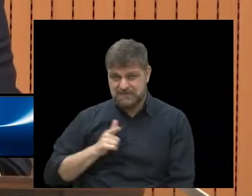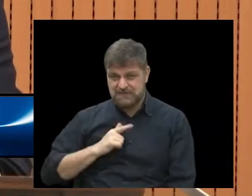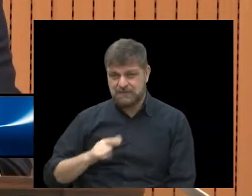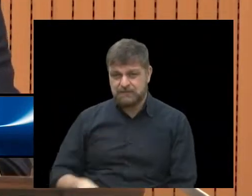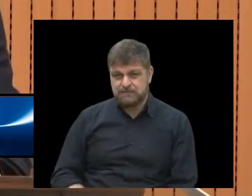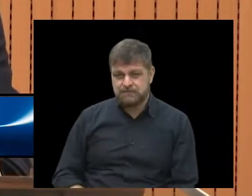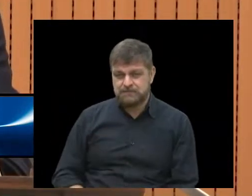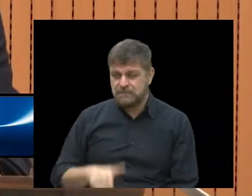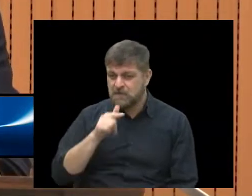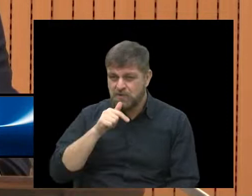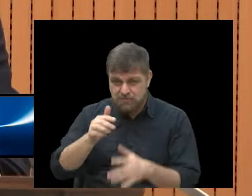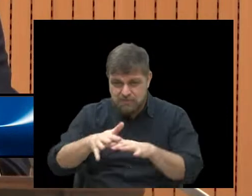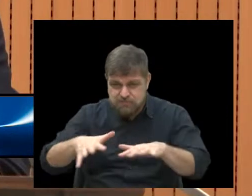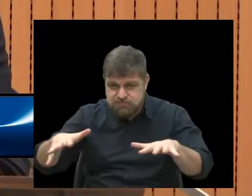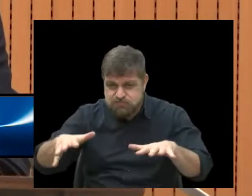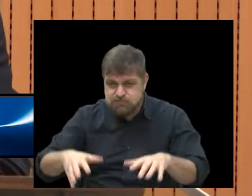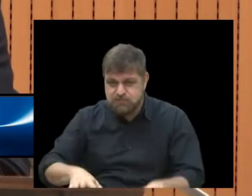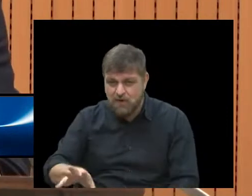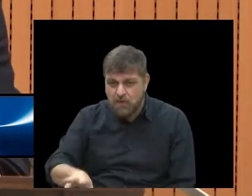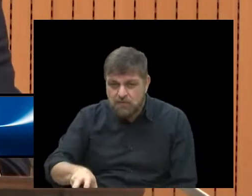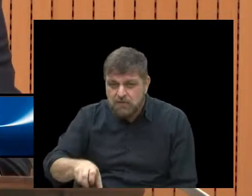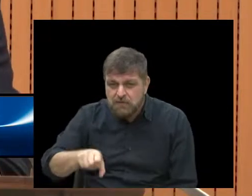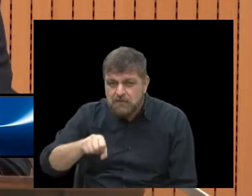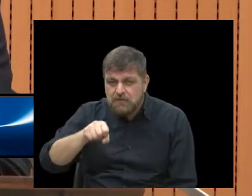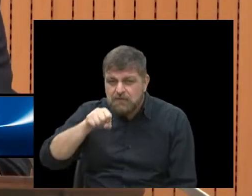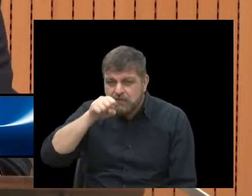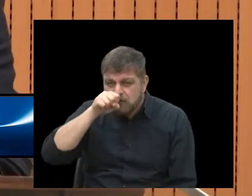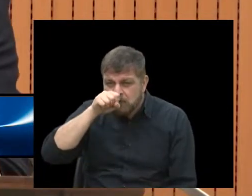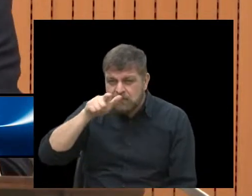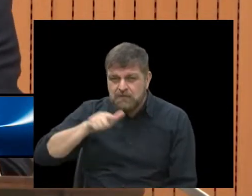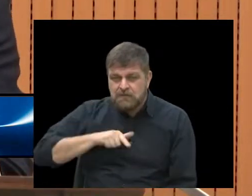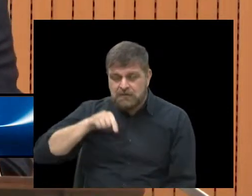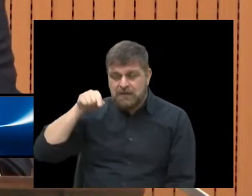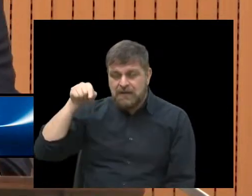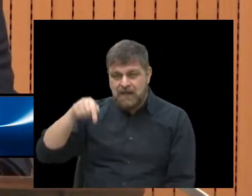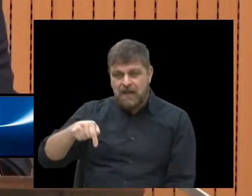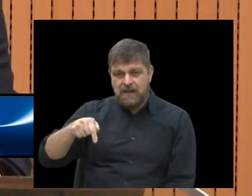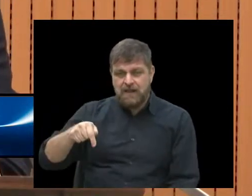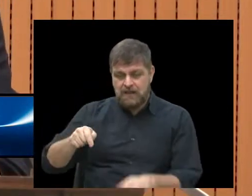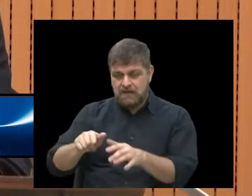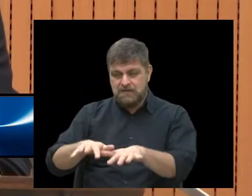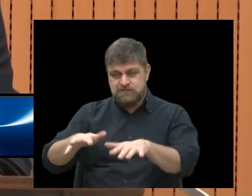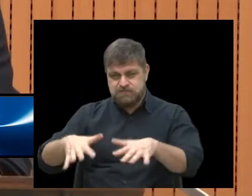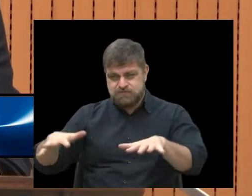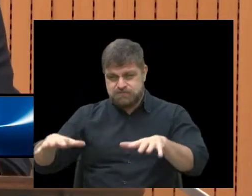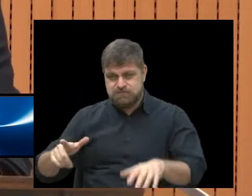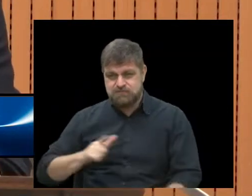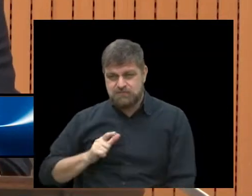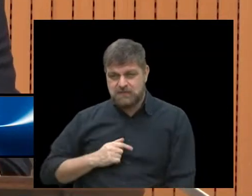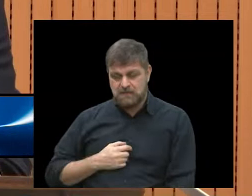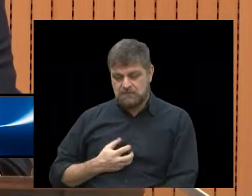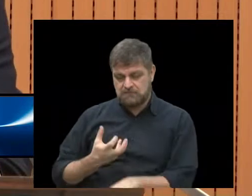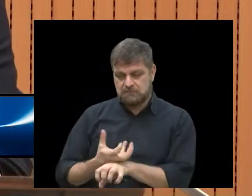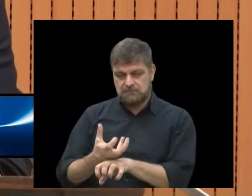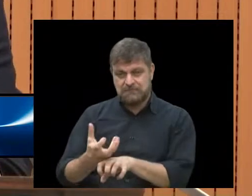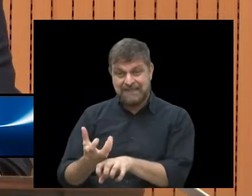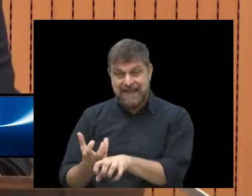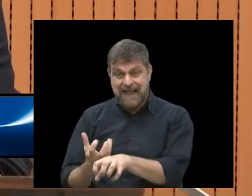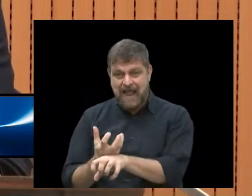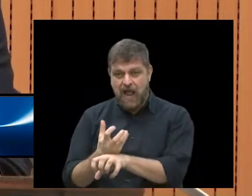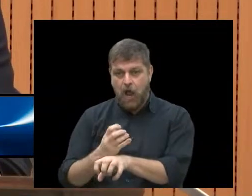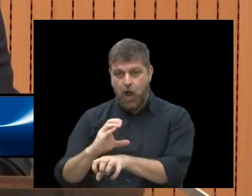oxigenação da nossa terra, ou a produção de oxigênio, feita pelos corais. E isso já